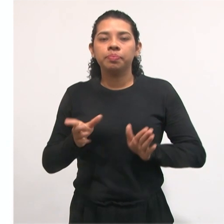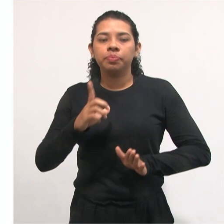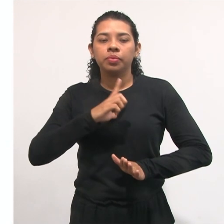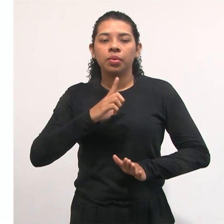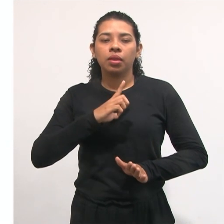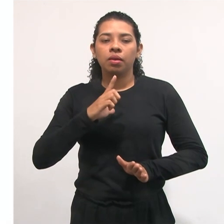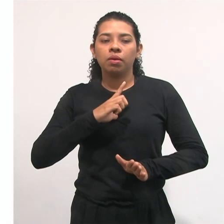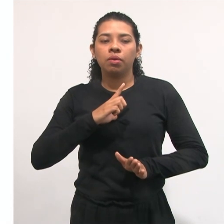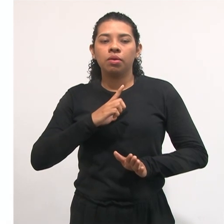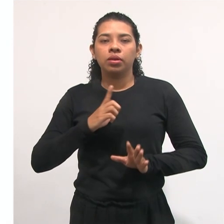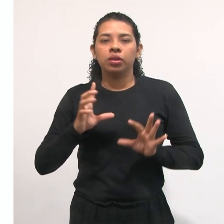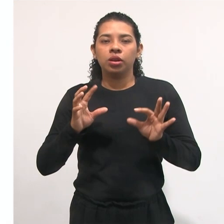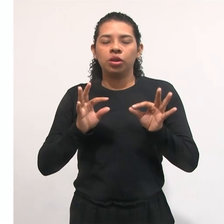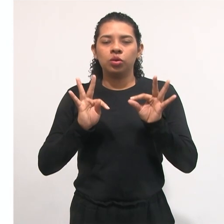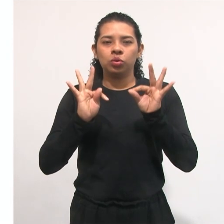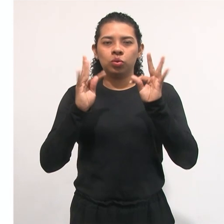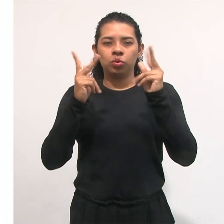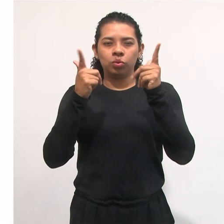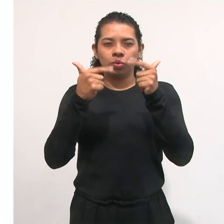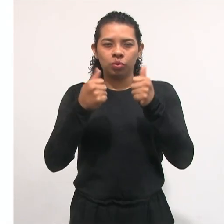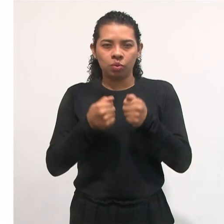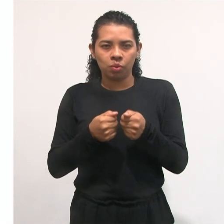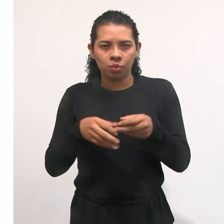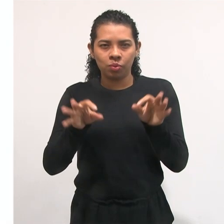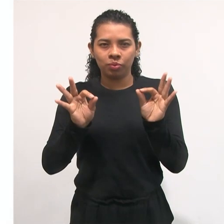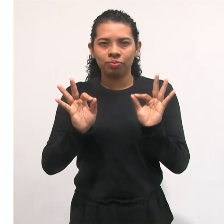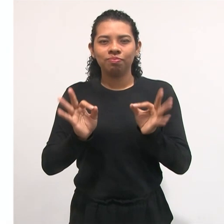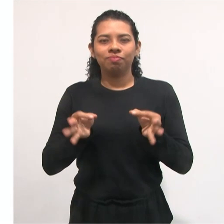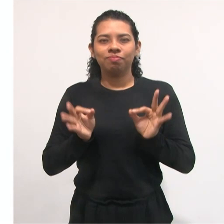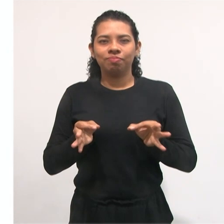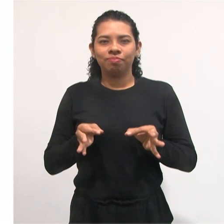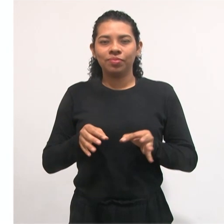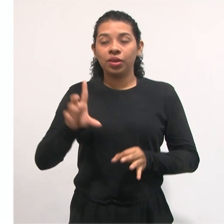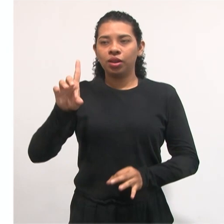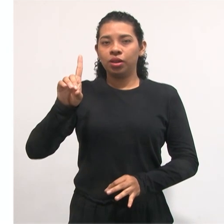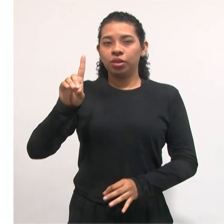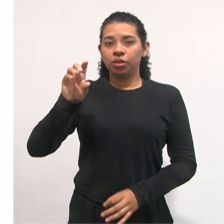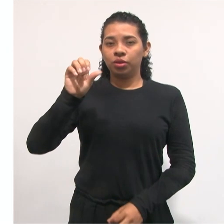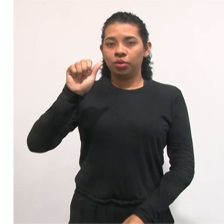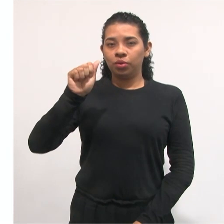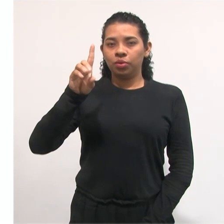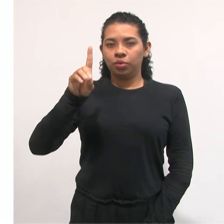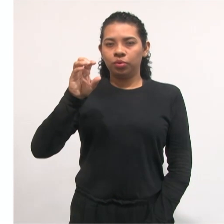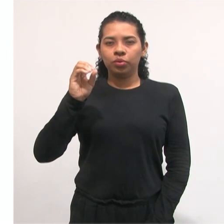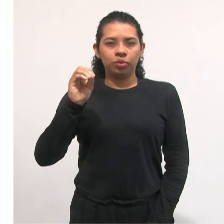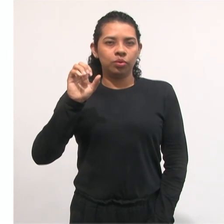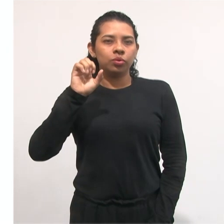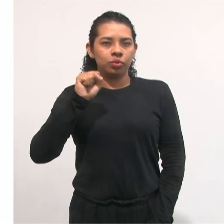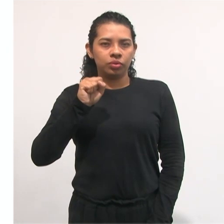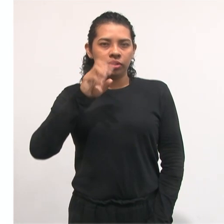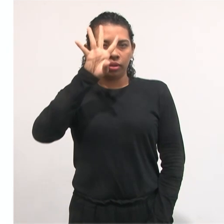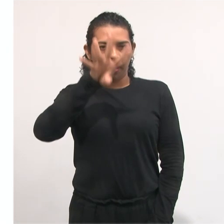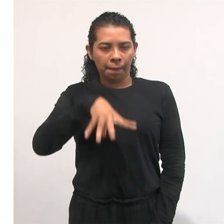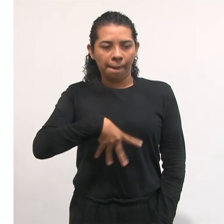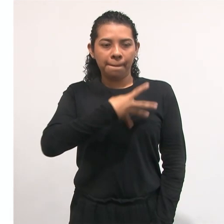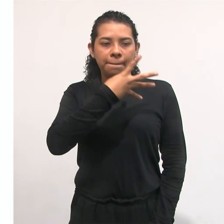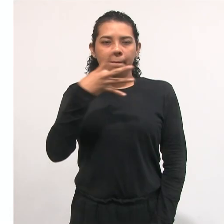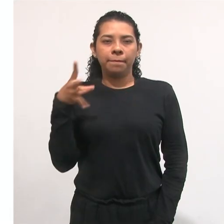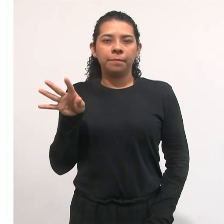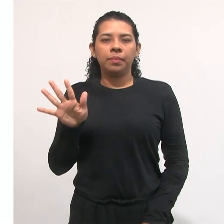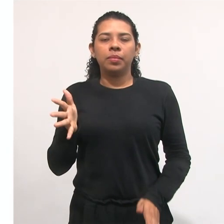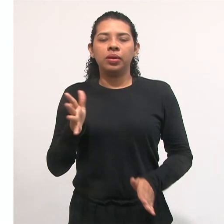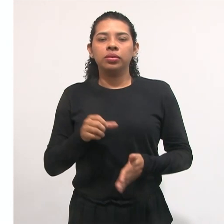22,5. E aí, agora a gente tem a nossa distribuição de frequência completa daqueles dados de servidores lá